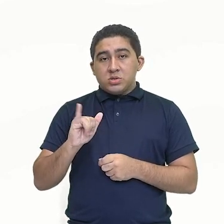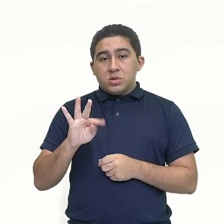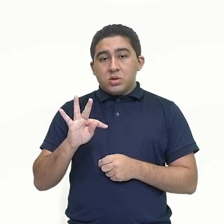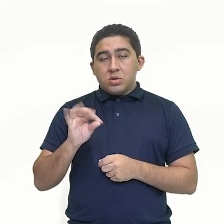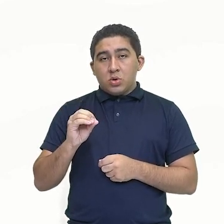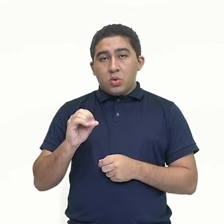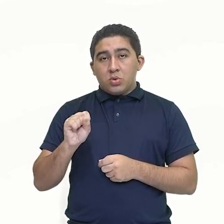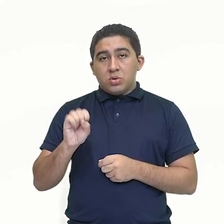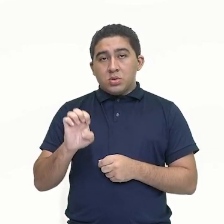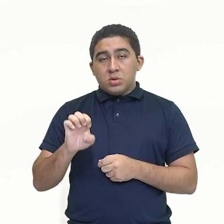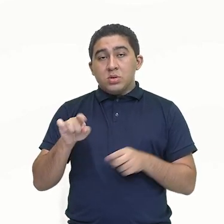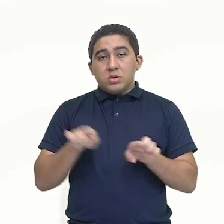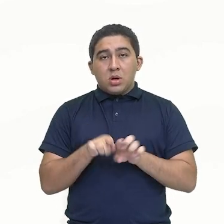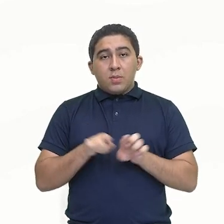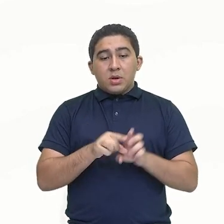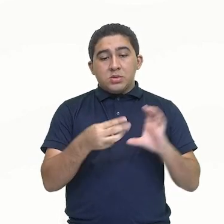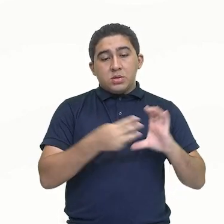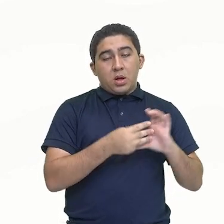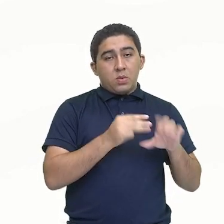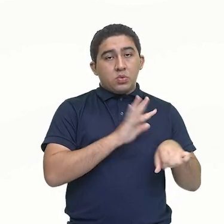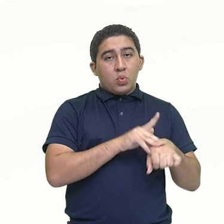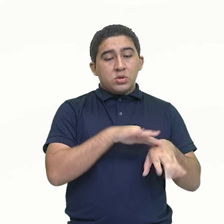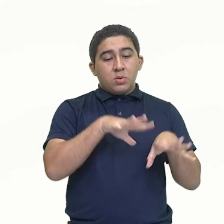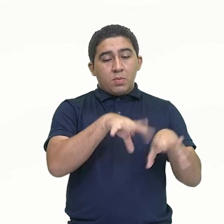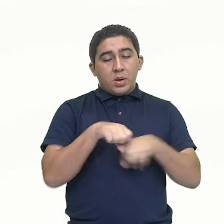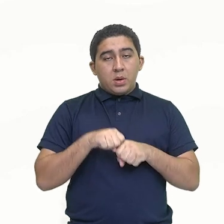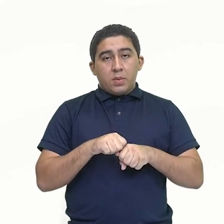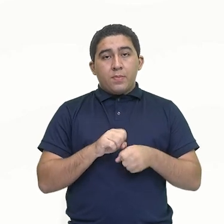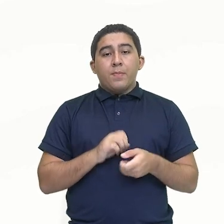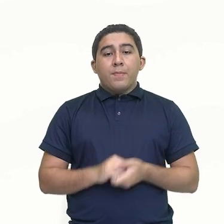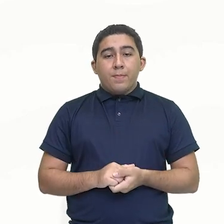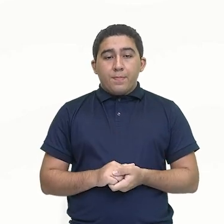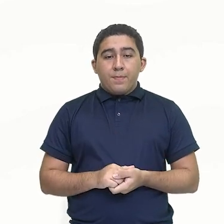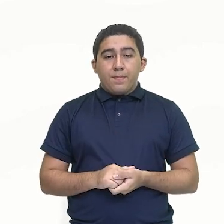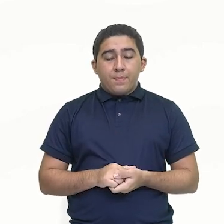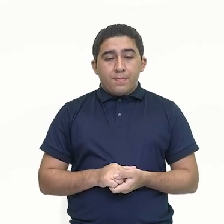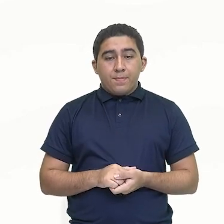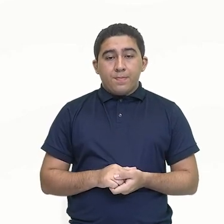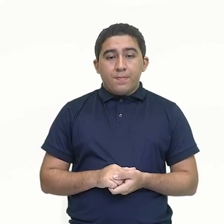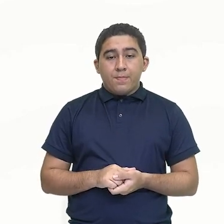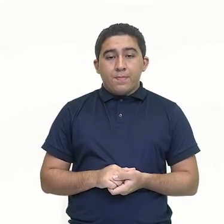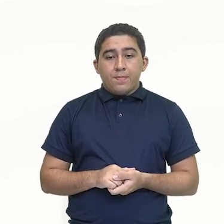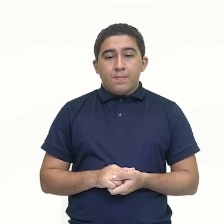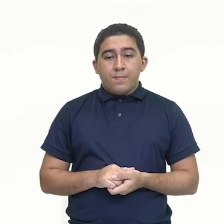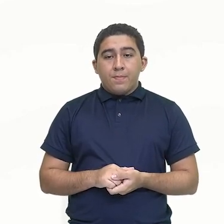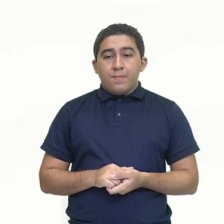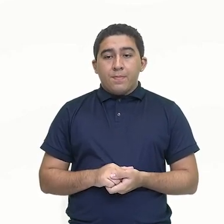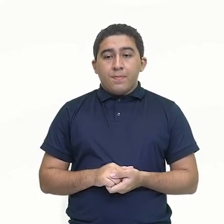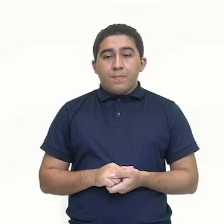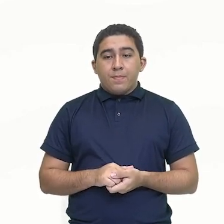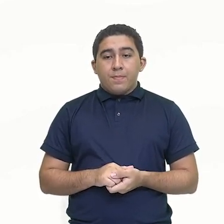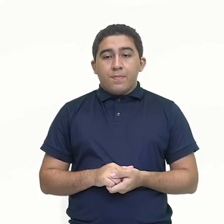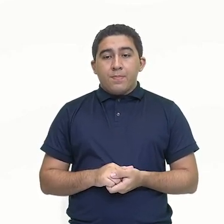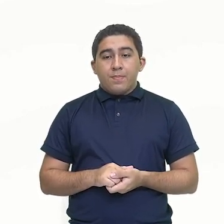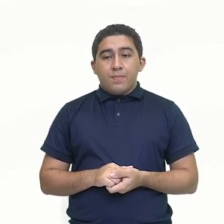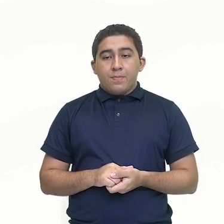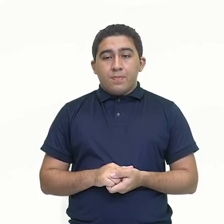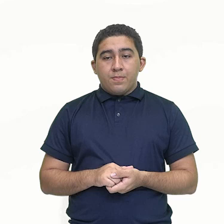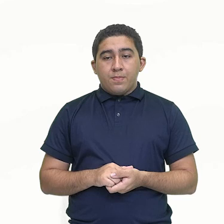células infectadas, né? Eles ali, como nós estamos vendo aqui nessa ilustração, eles